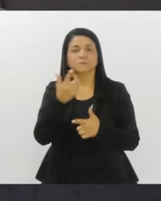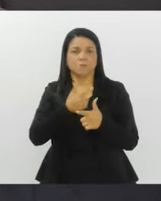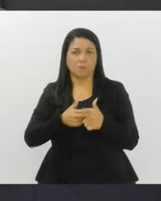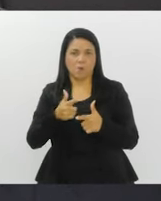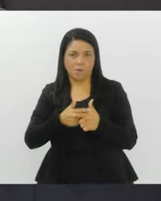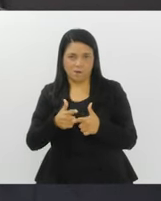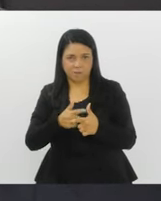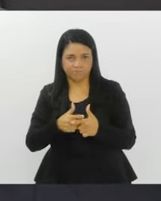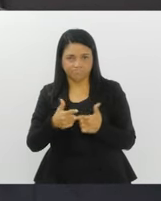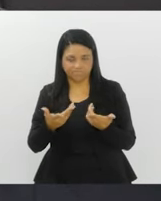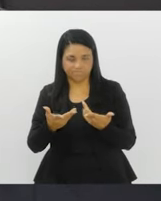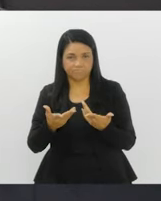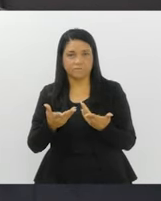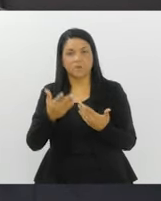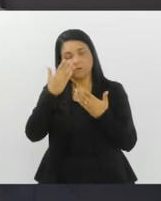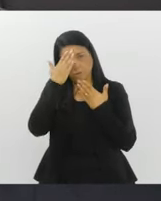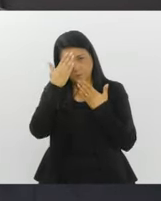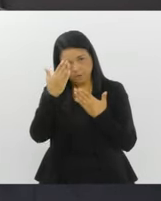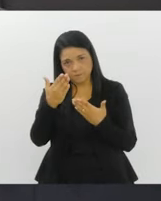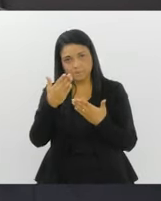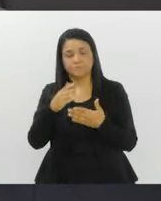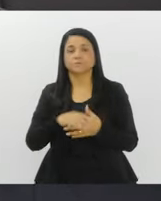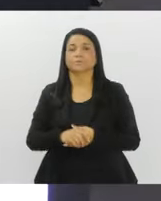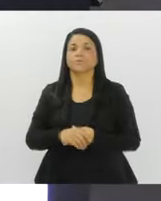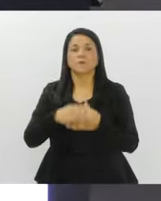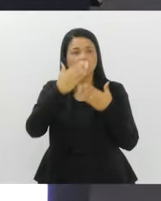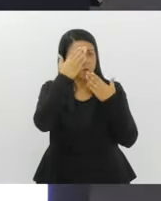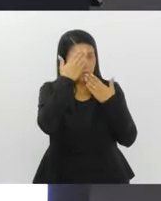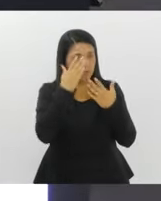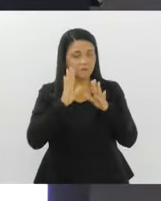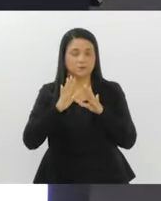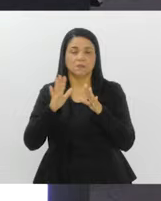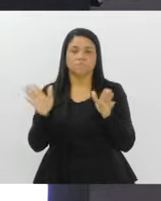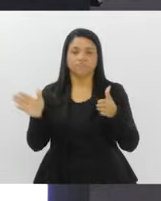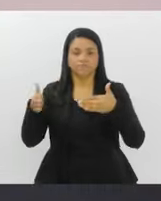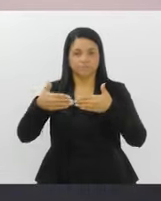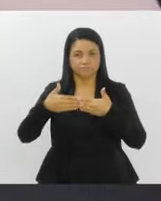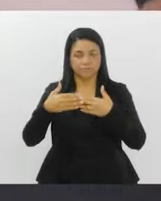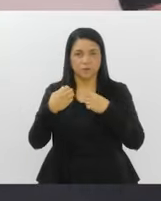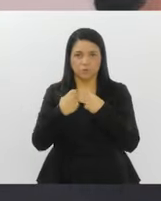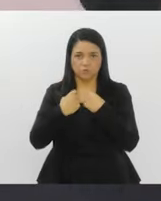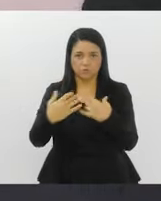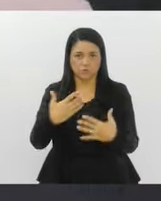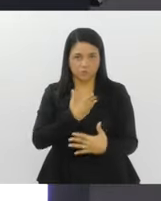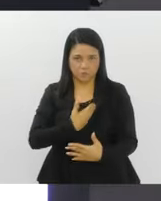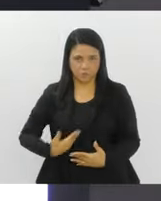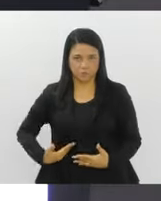por toda. Muito obrigado. Muito obrigado. Está encerrada a nossa audiência pública.